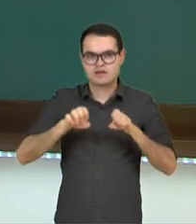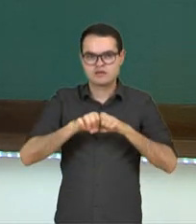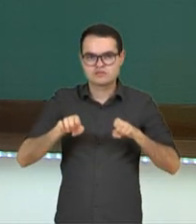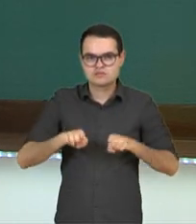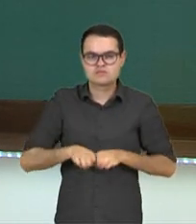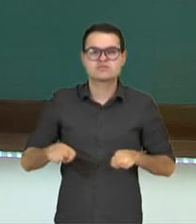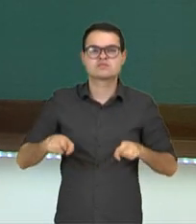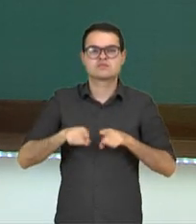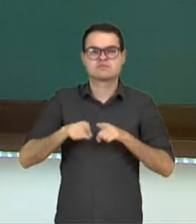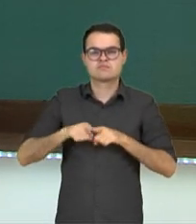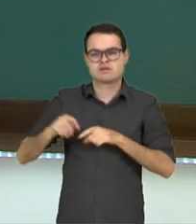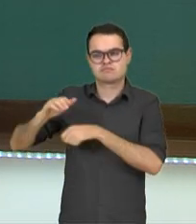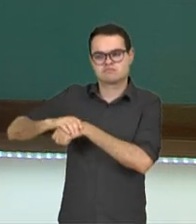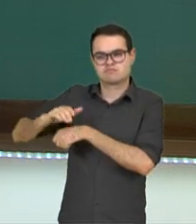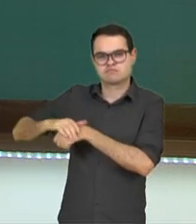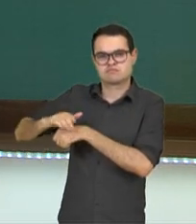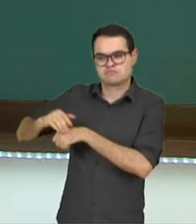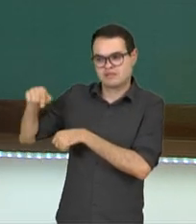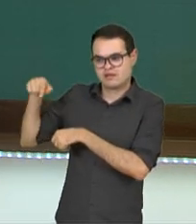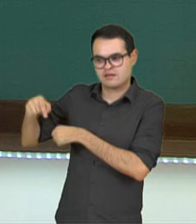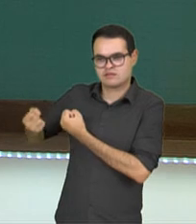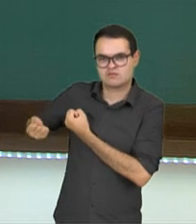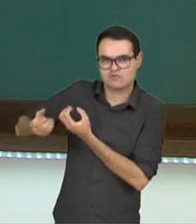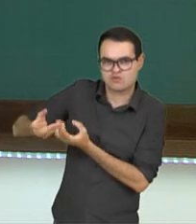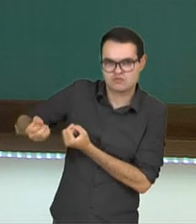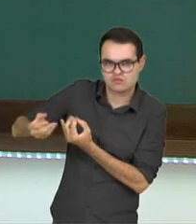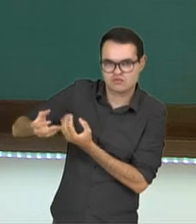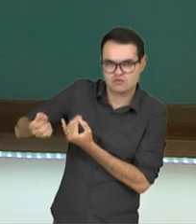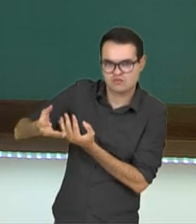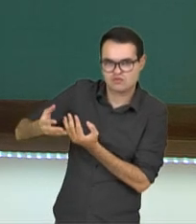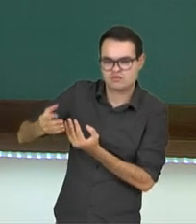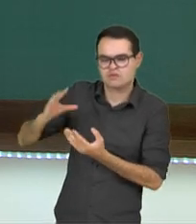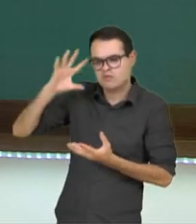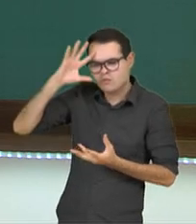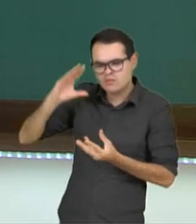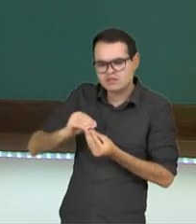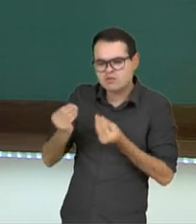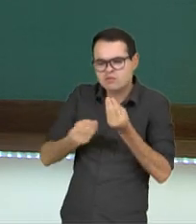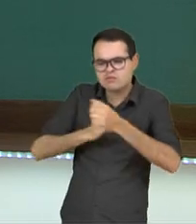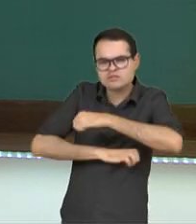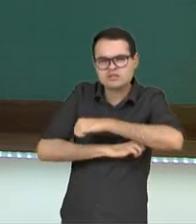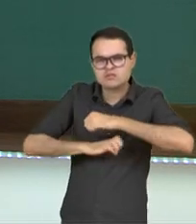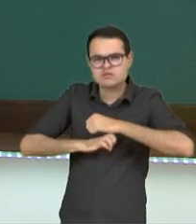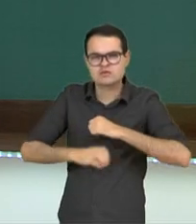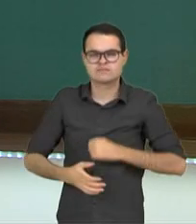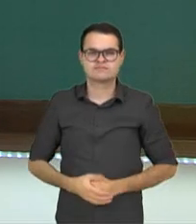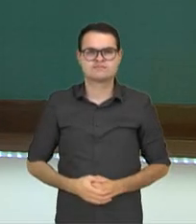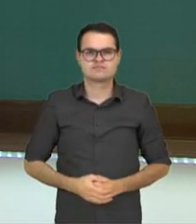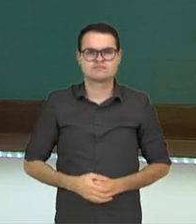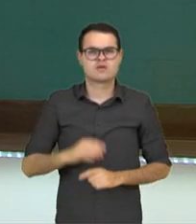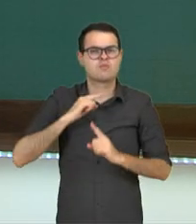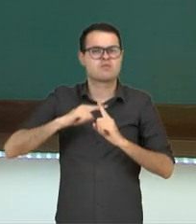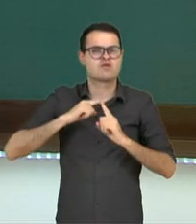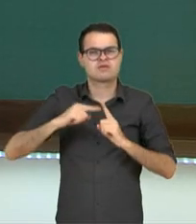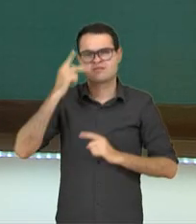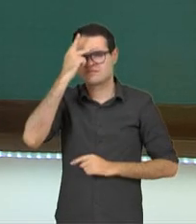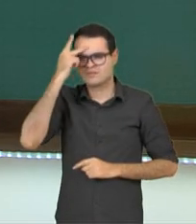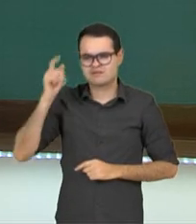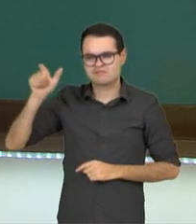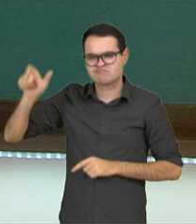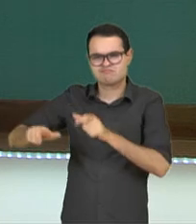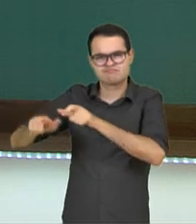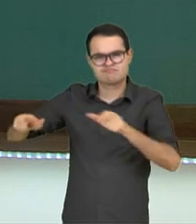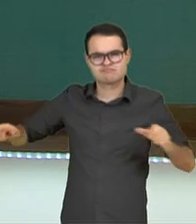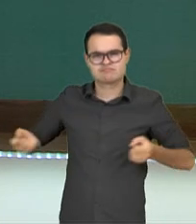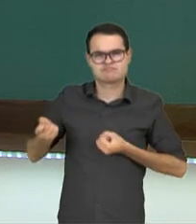texto, do depoimento, no caso. Vamos adiante? Com qual objetivo as pessoas escrevem um depoimento?